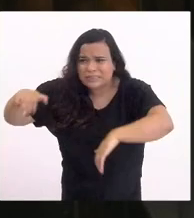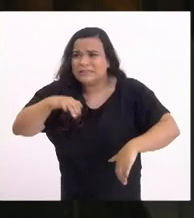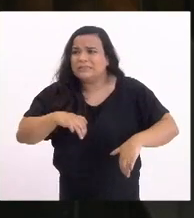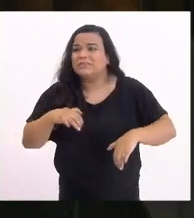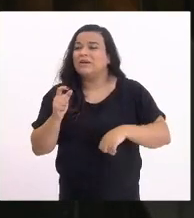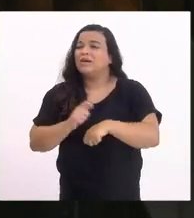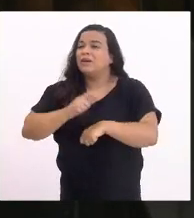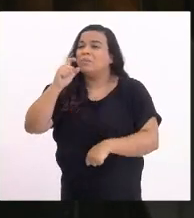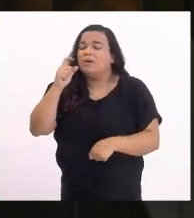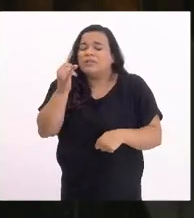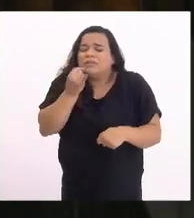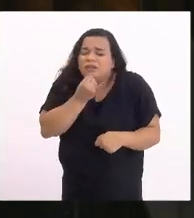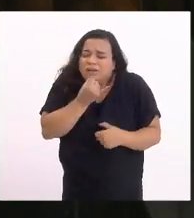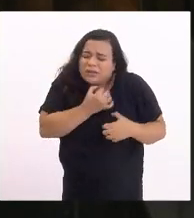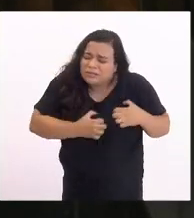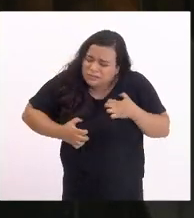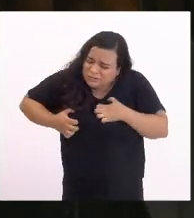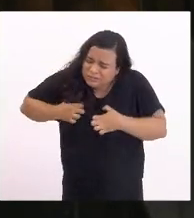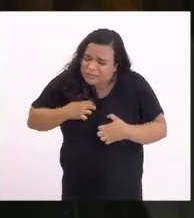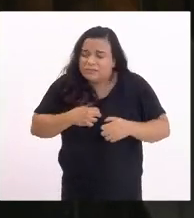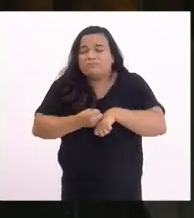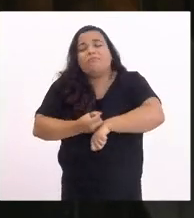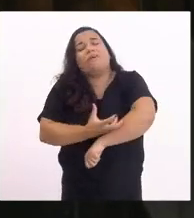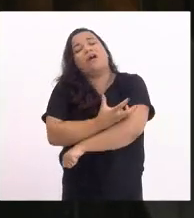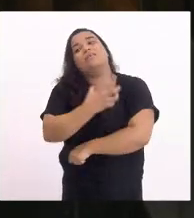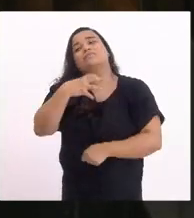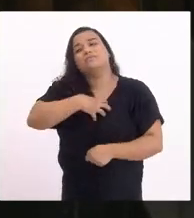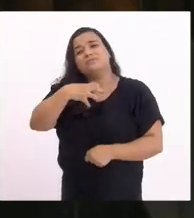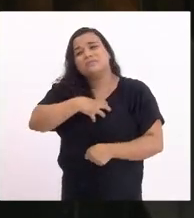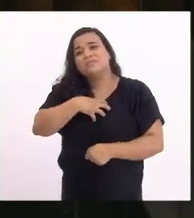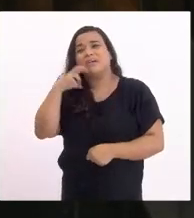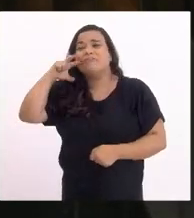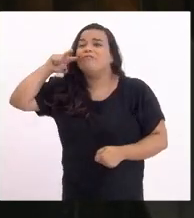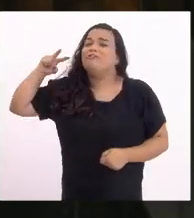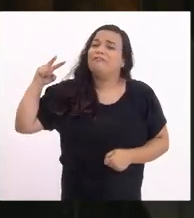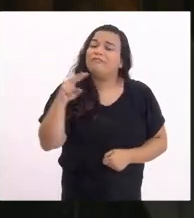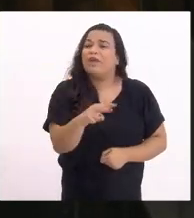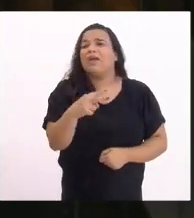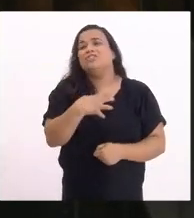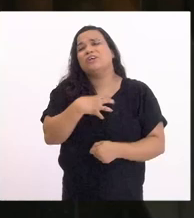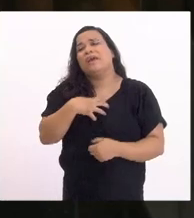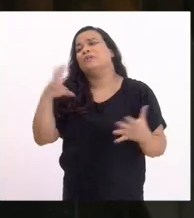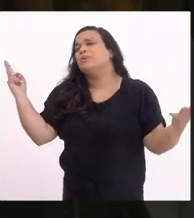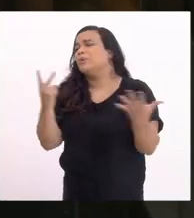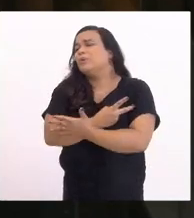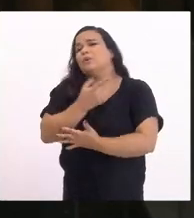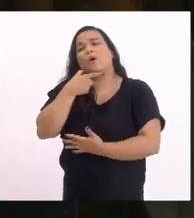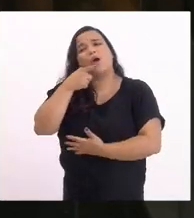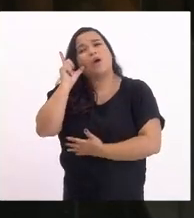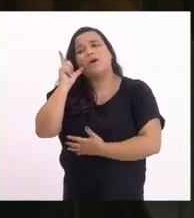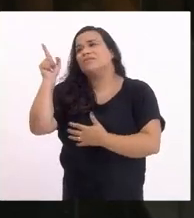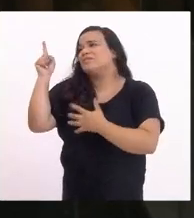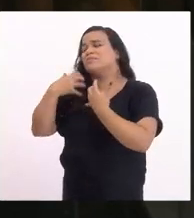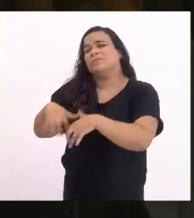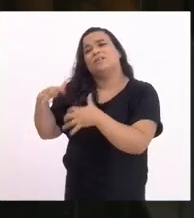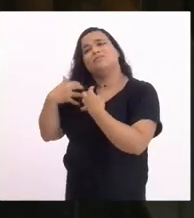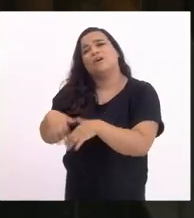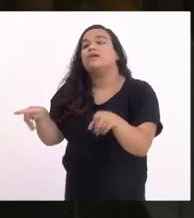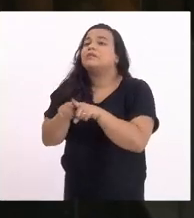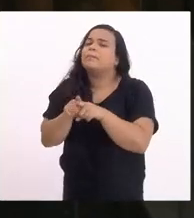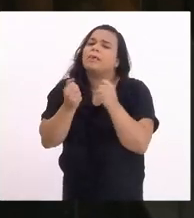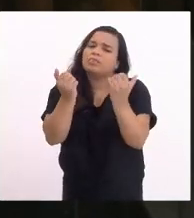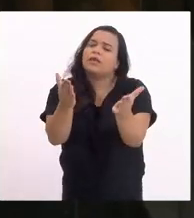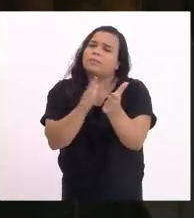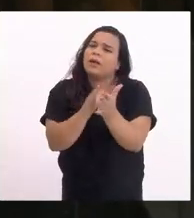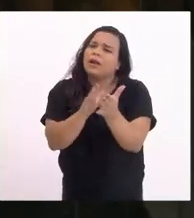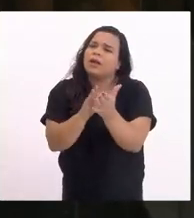muito chateado e emocionado por ver a situação da forma que aconteceu em Petrópolis ontem. E também parabenizar o